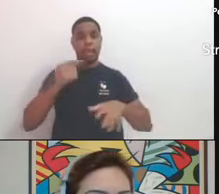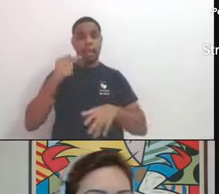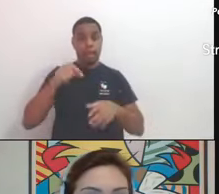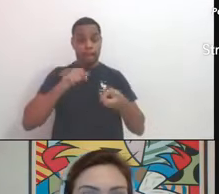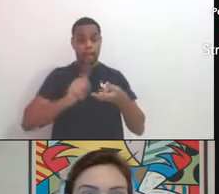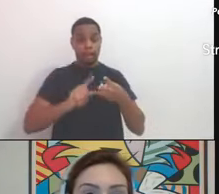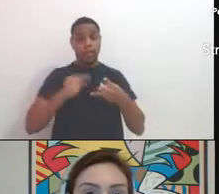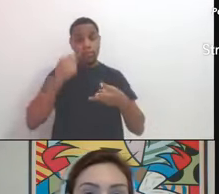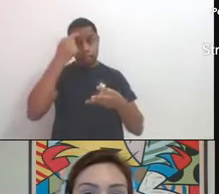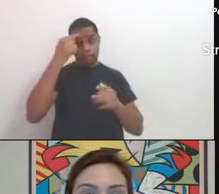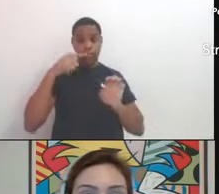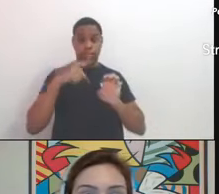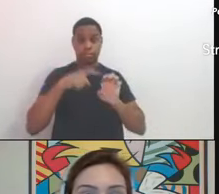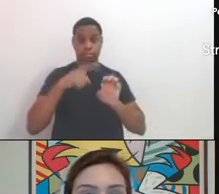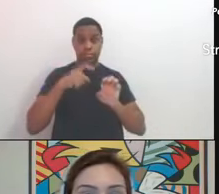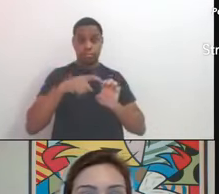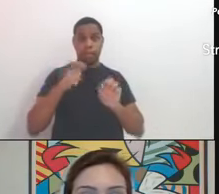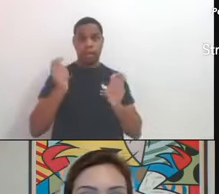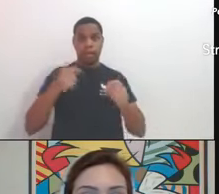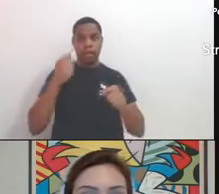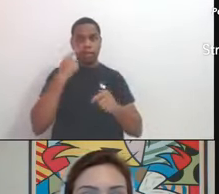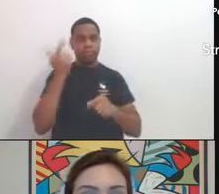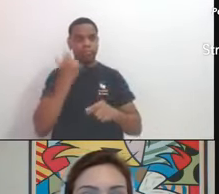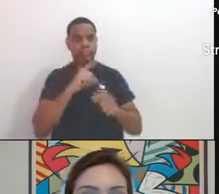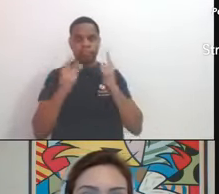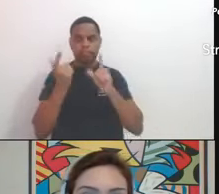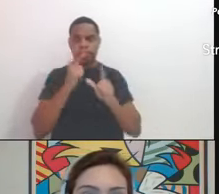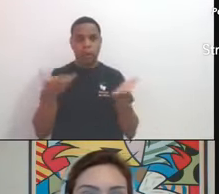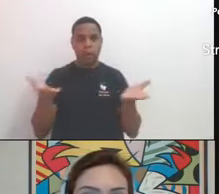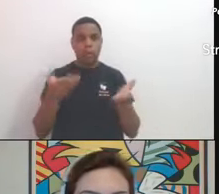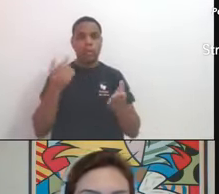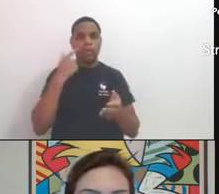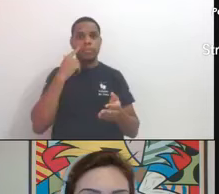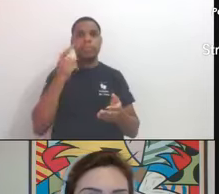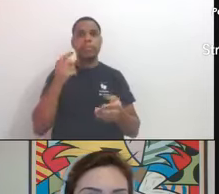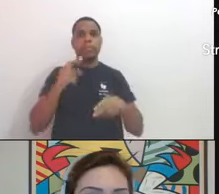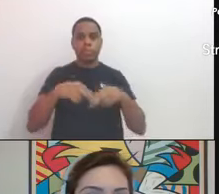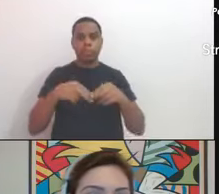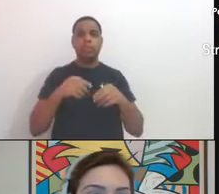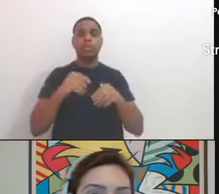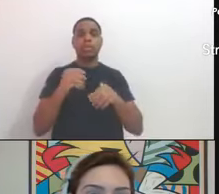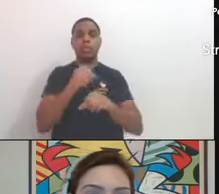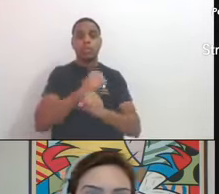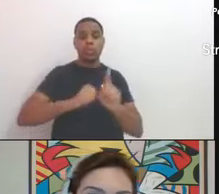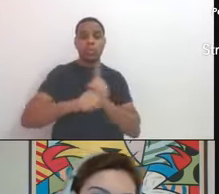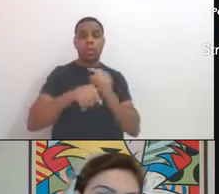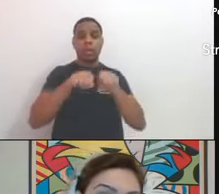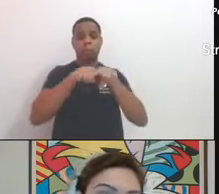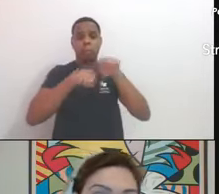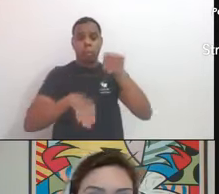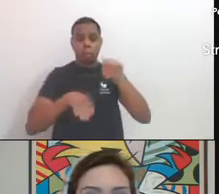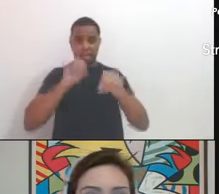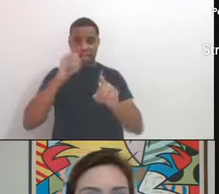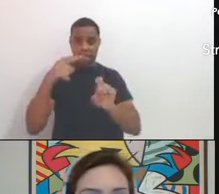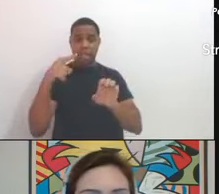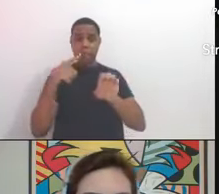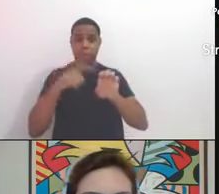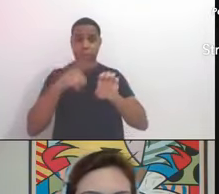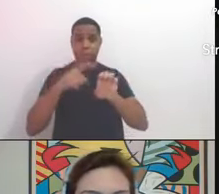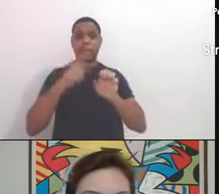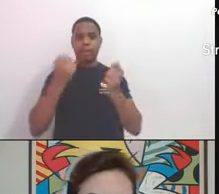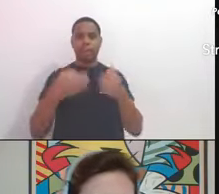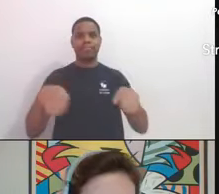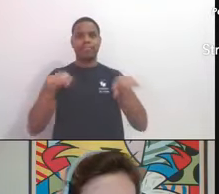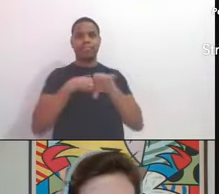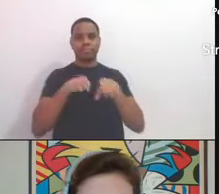no empreendedorismo como uma porta de saída para essa questão da desigualdade social e para a questão dos postos de trabalho, que acho que é um